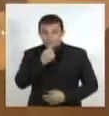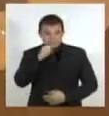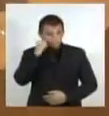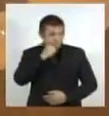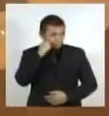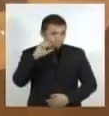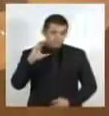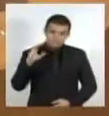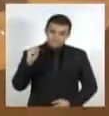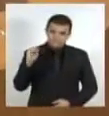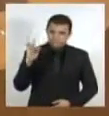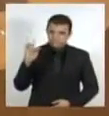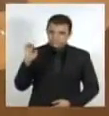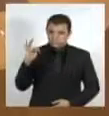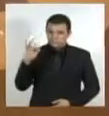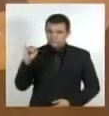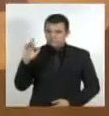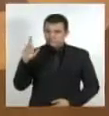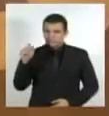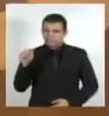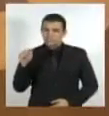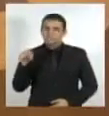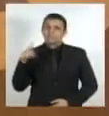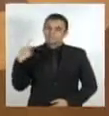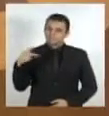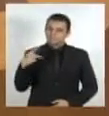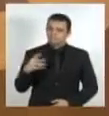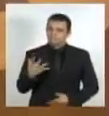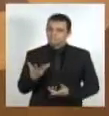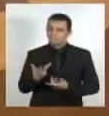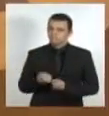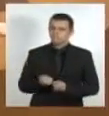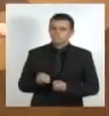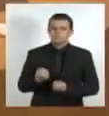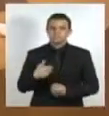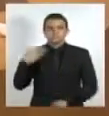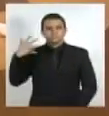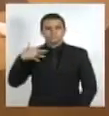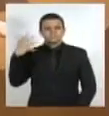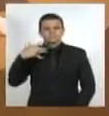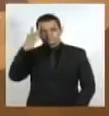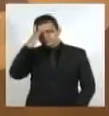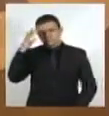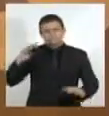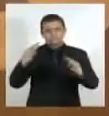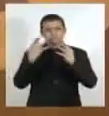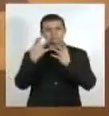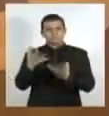com a sua capacidade ímpar de envolver as pessoas nos discursos, uma